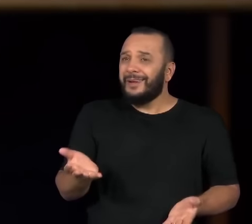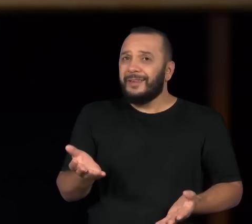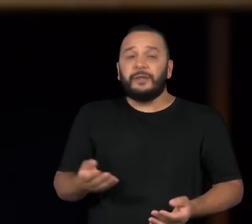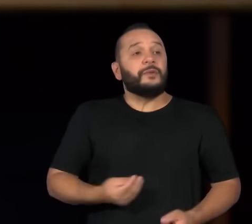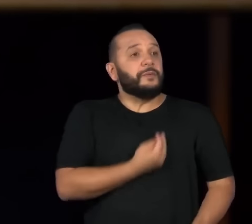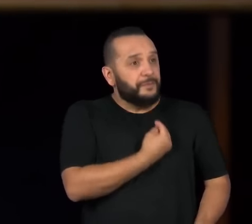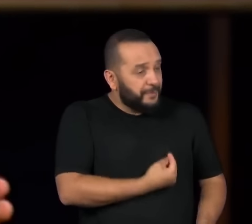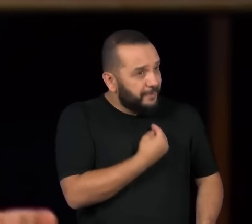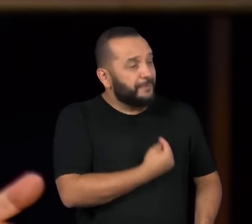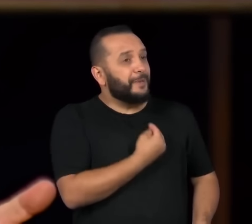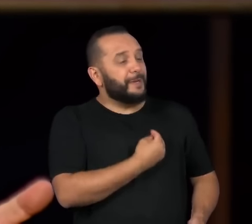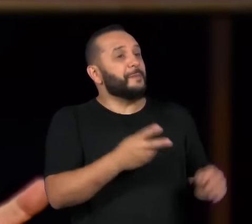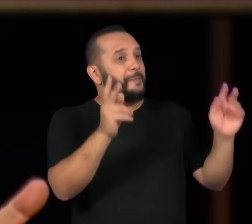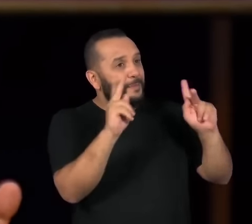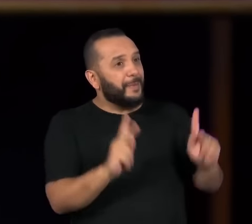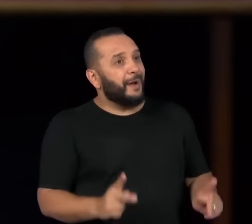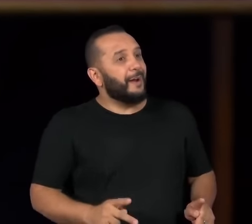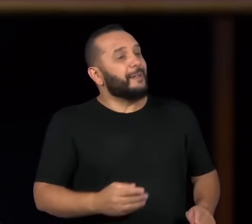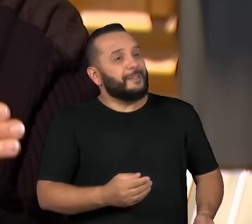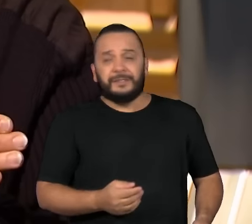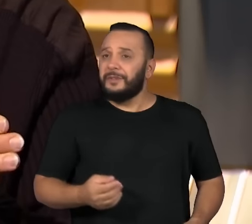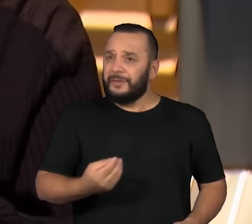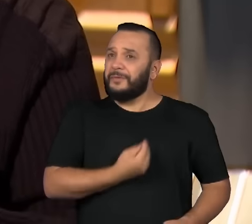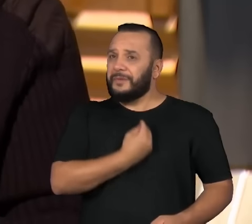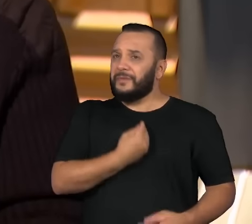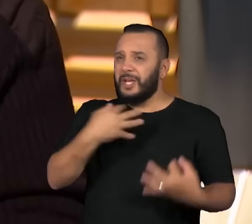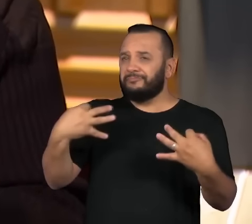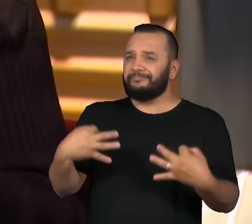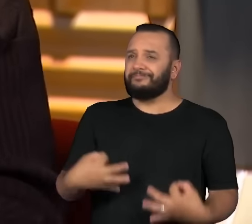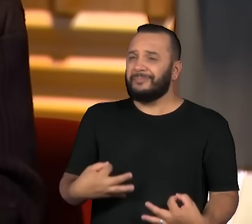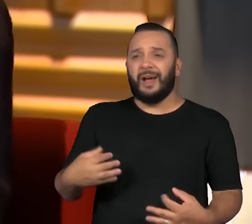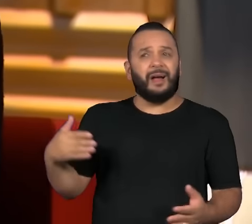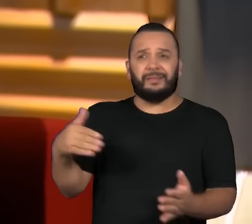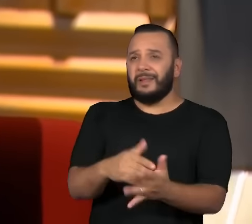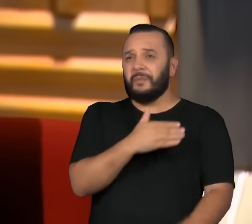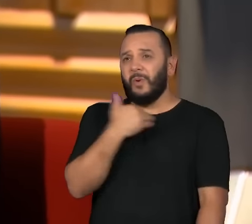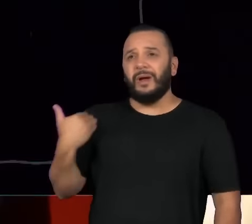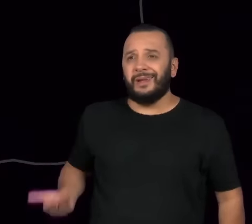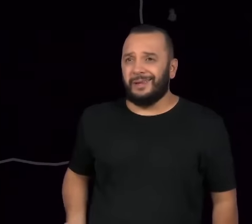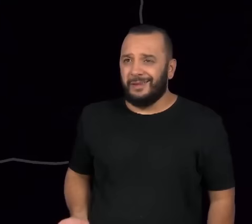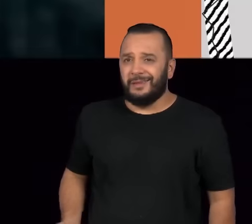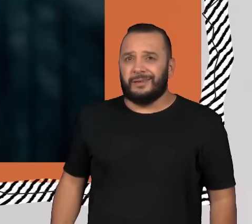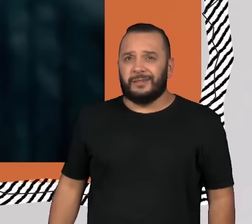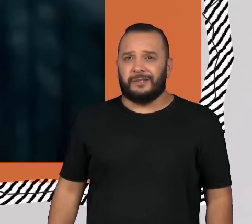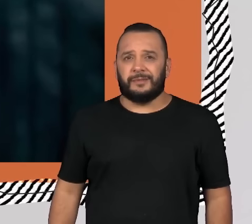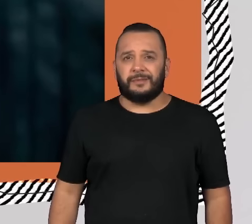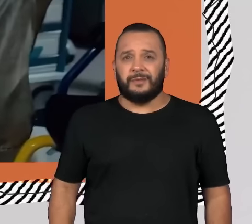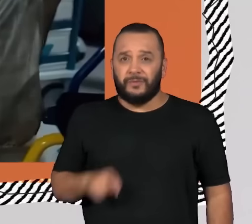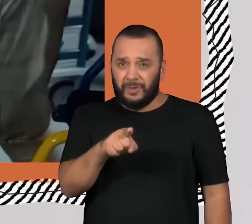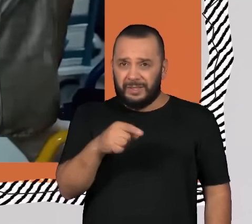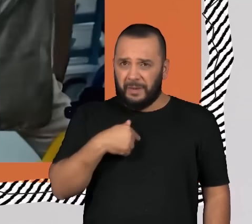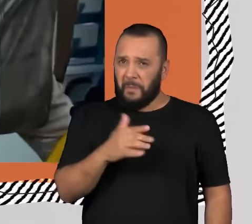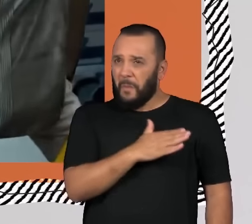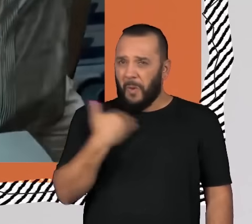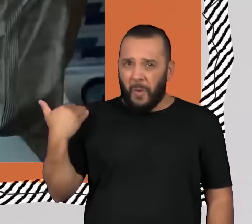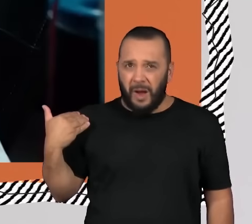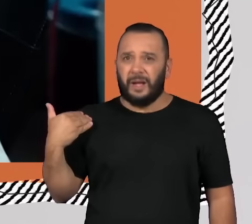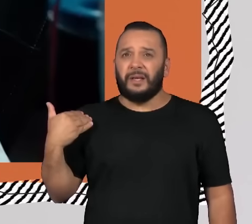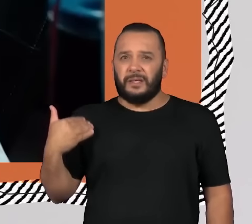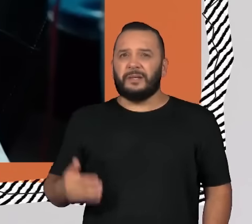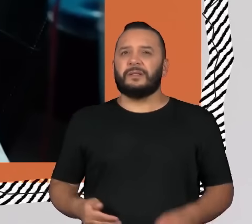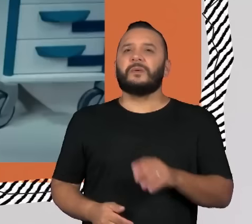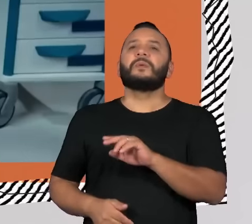viver intensamente essa Viver vida, inclusive. dignamente É. até o fim. É, Viver claro. dignamente Claro. até o fim. Are you going to die? What's